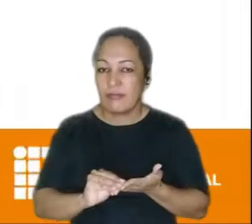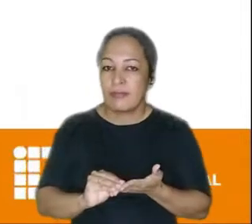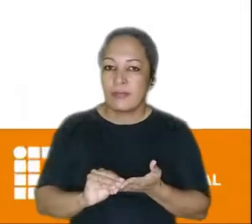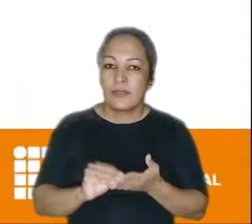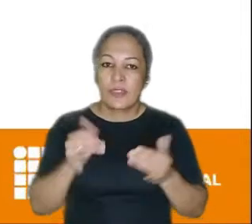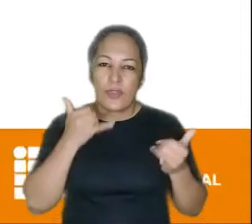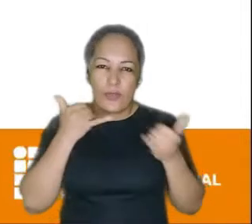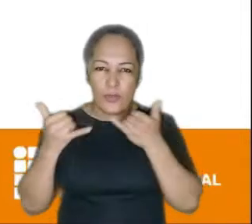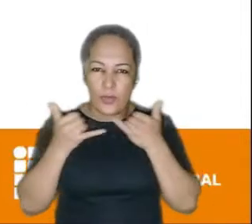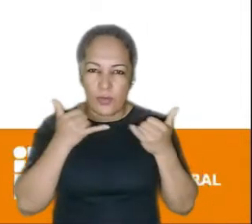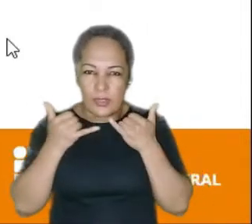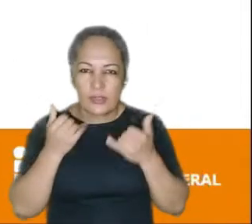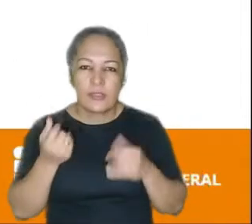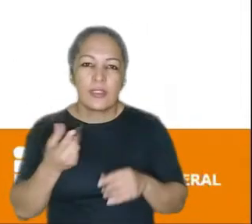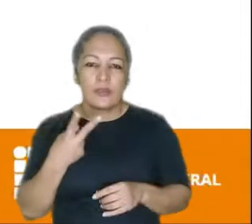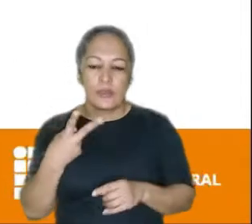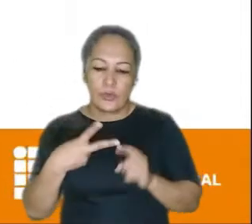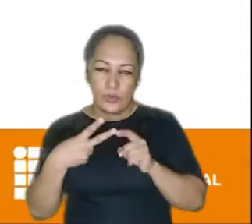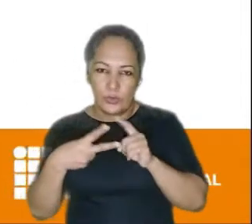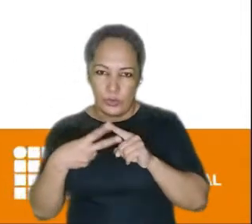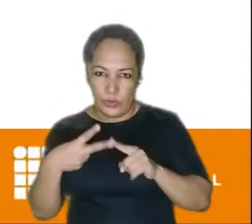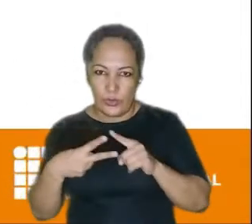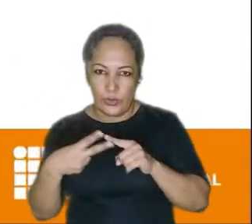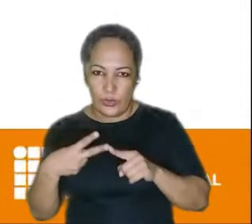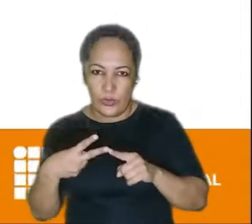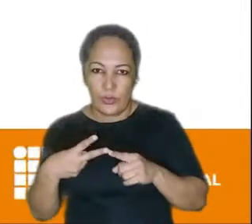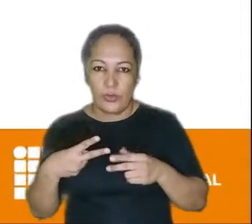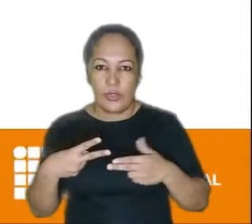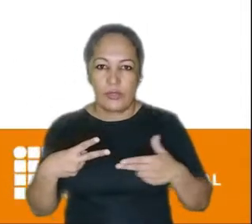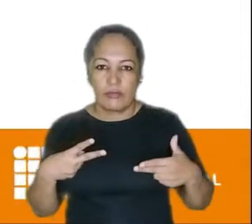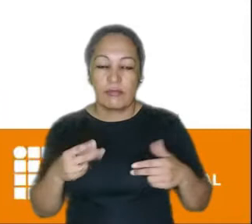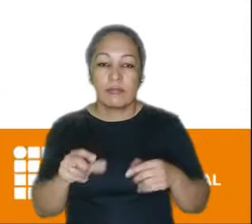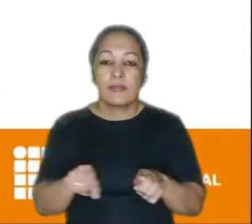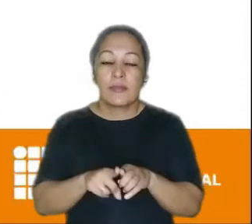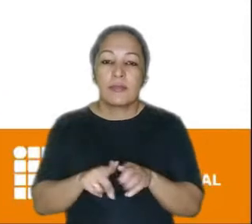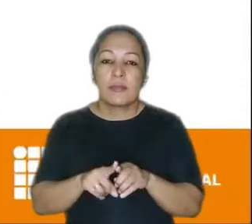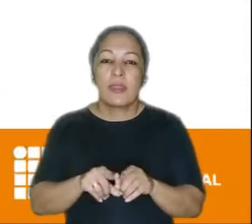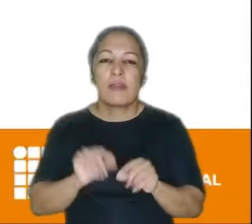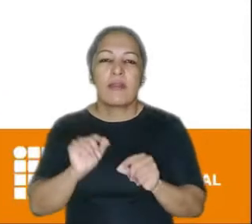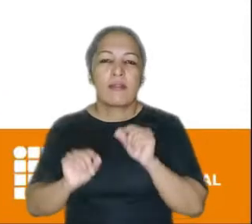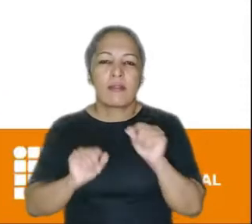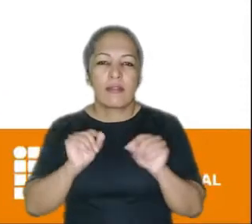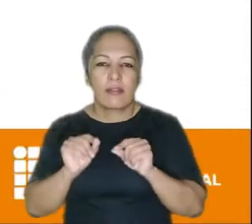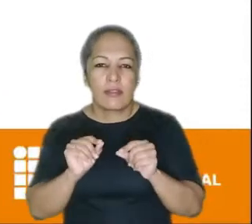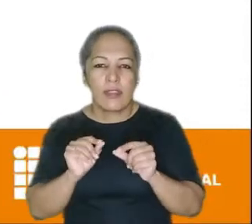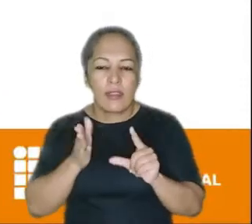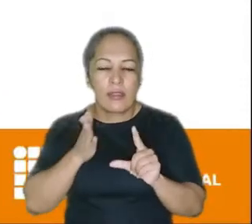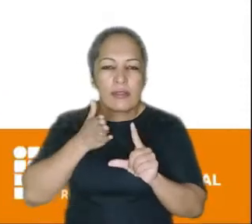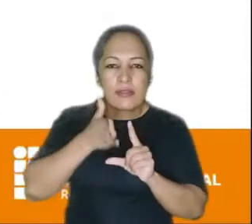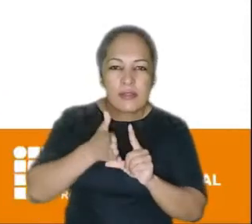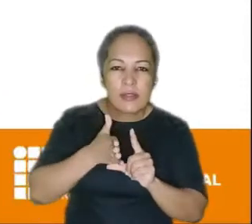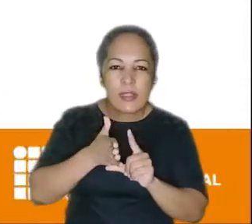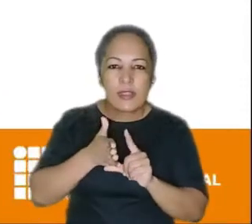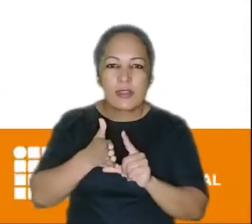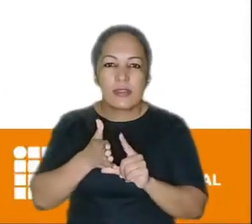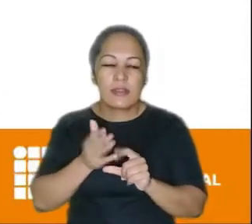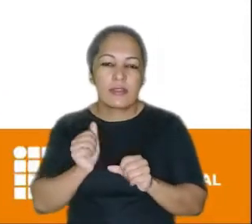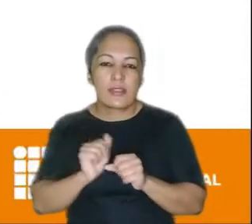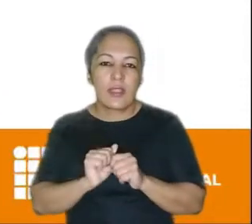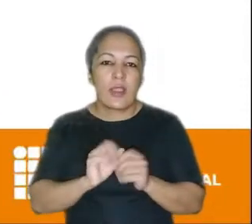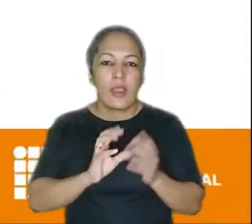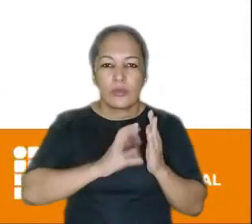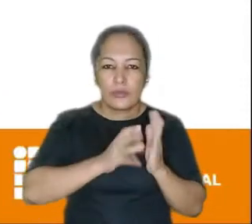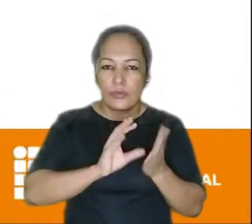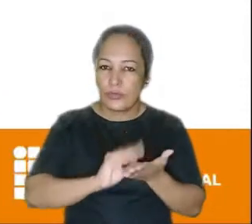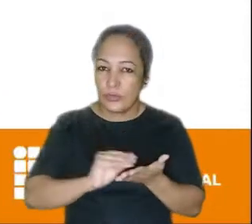a gente já aprendeu isso. Então, quem é que acessa, quem garante o acesso aos dados, a manipulação, tudo,